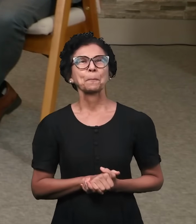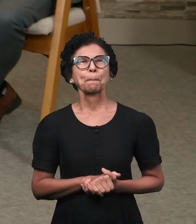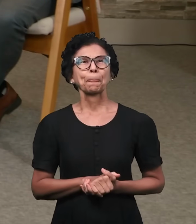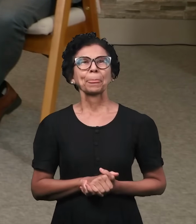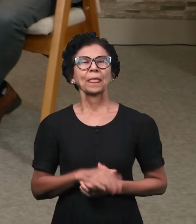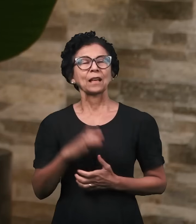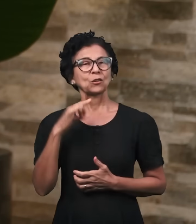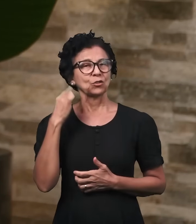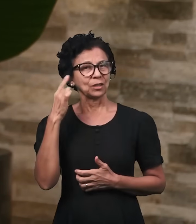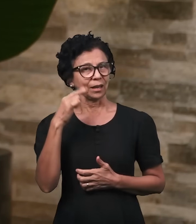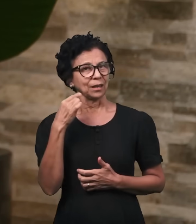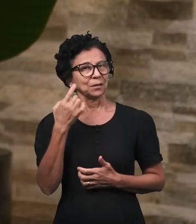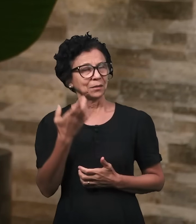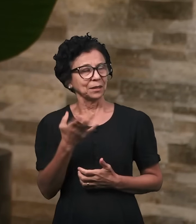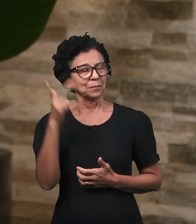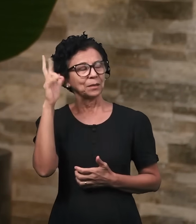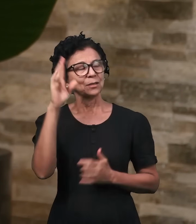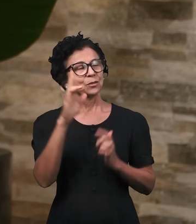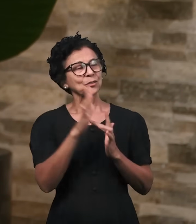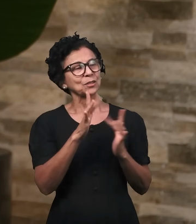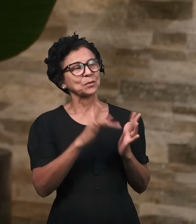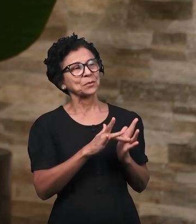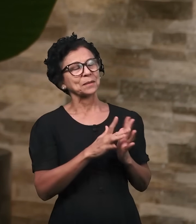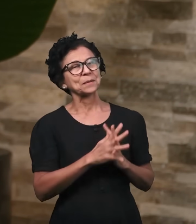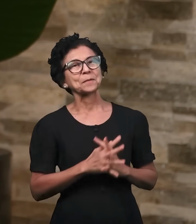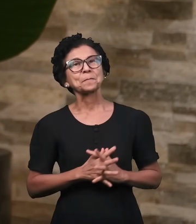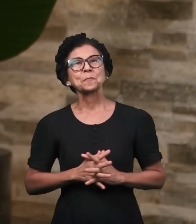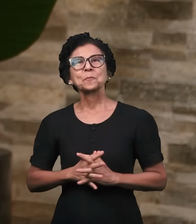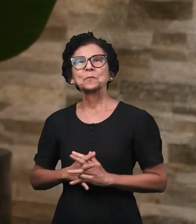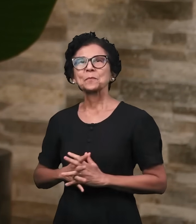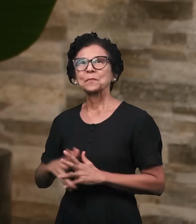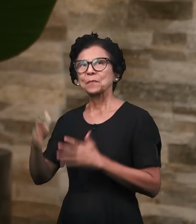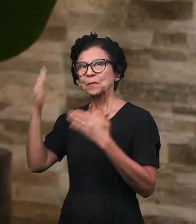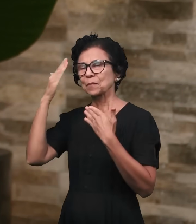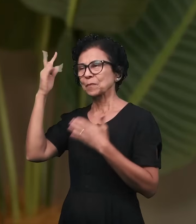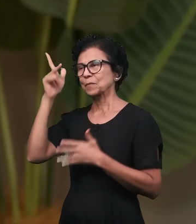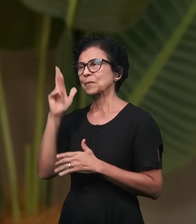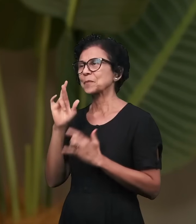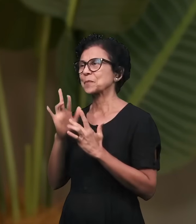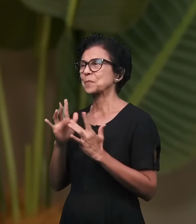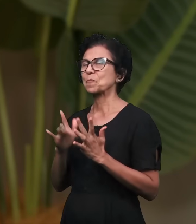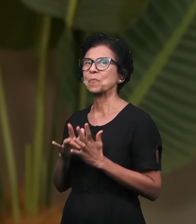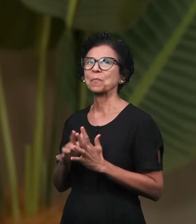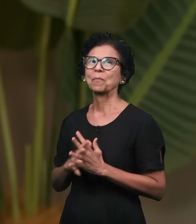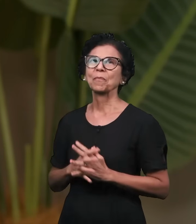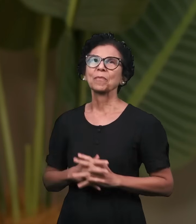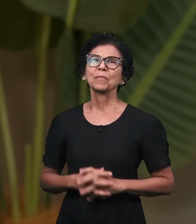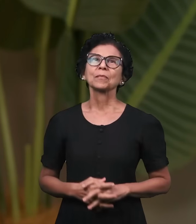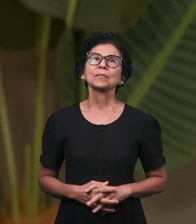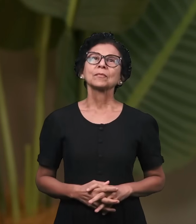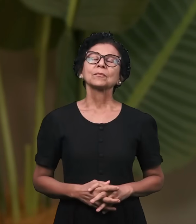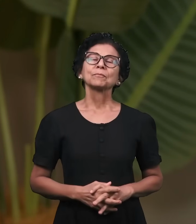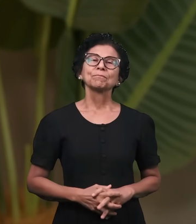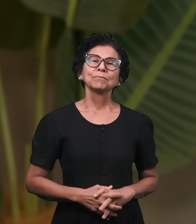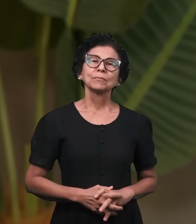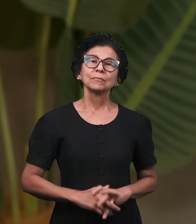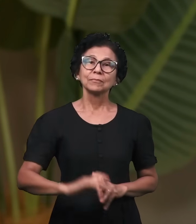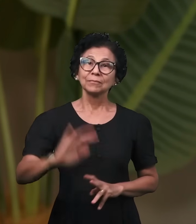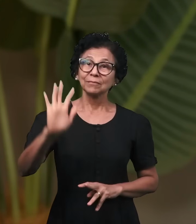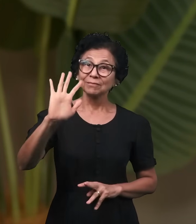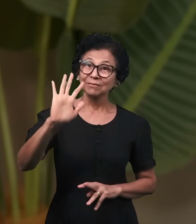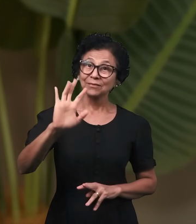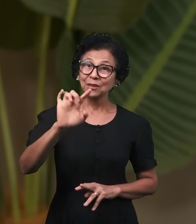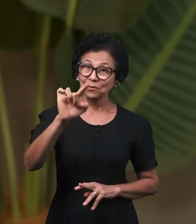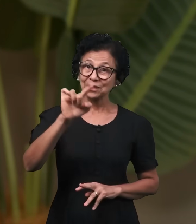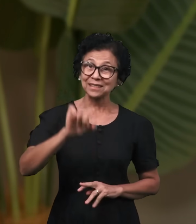abençoe, a paz do Senhor Jesus. Muito obrigado, pastor, que Deus o abençoe, a paz do Senhor Jesus. Amém. Eu me despeço também de você, que